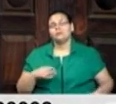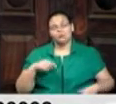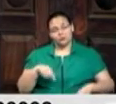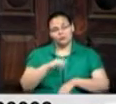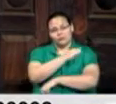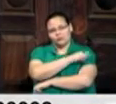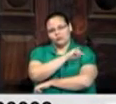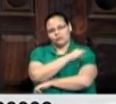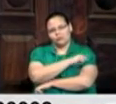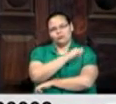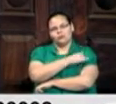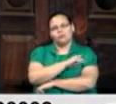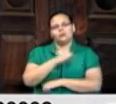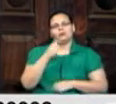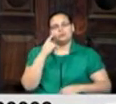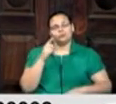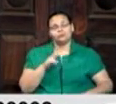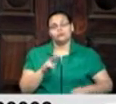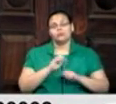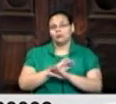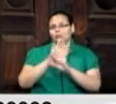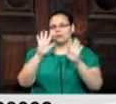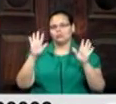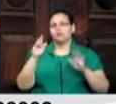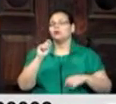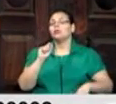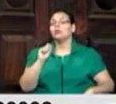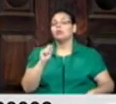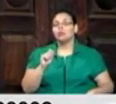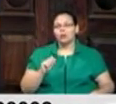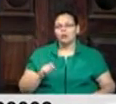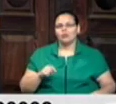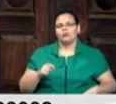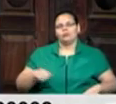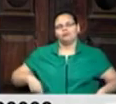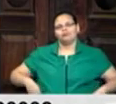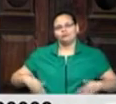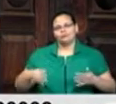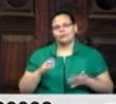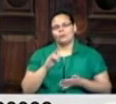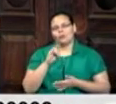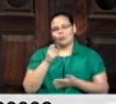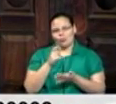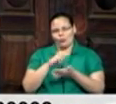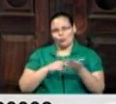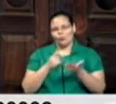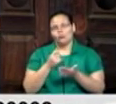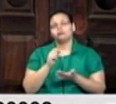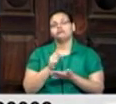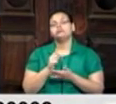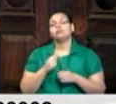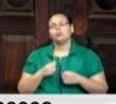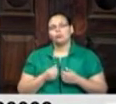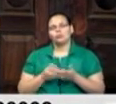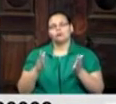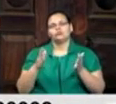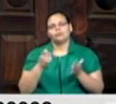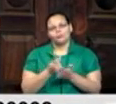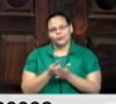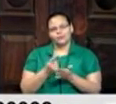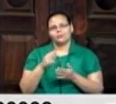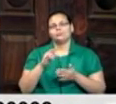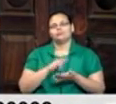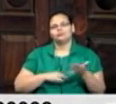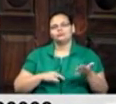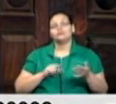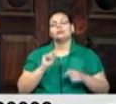E aí podemos ver claramente quem pagou a primeira conta. Quem pagou a primeira conta? Quem começou a pagar essa conta dessa